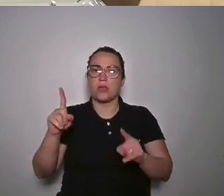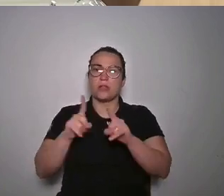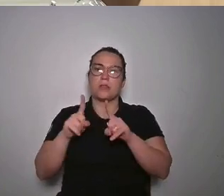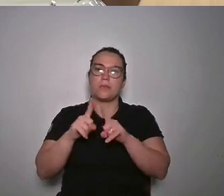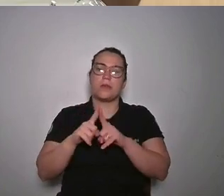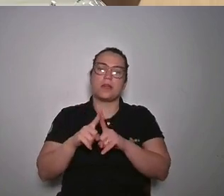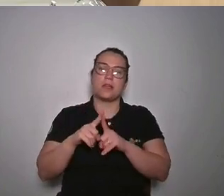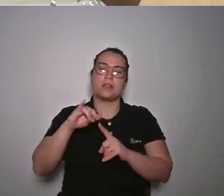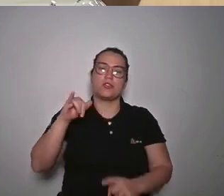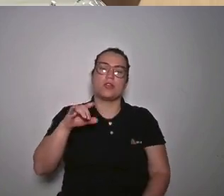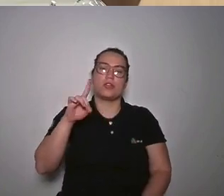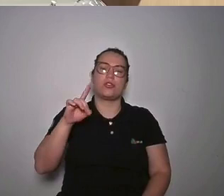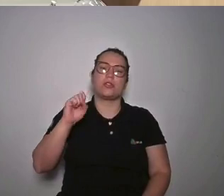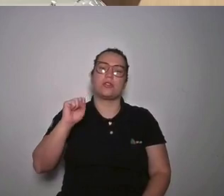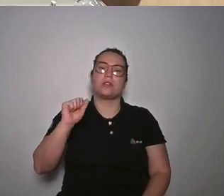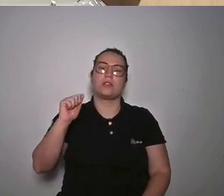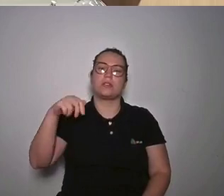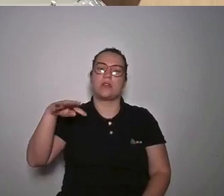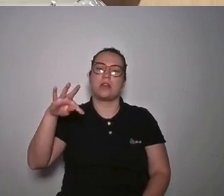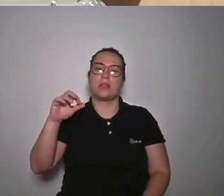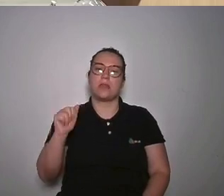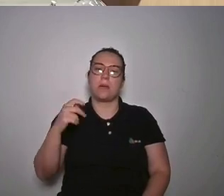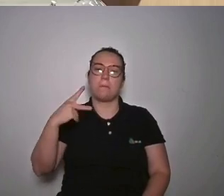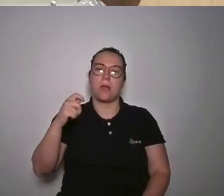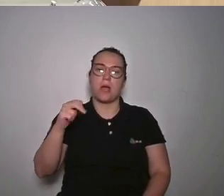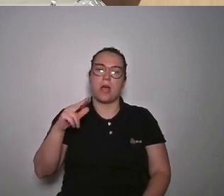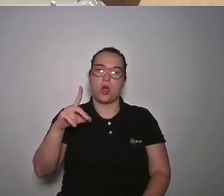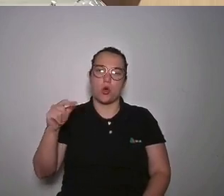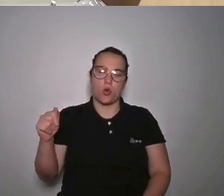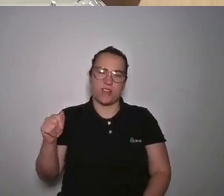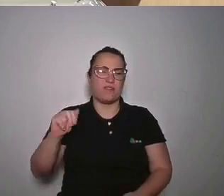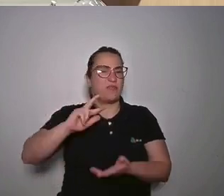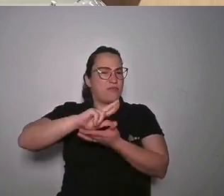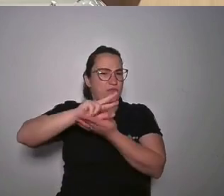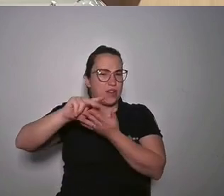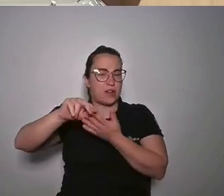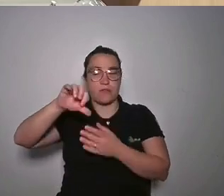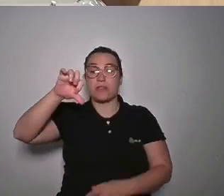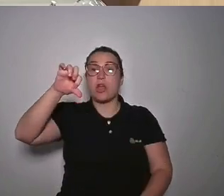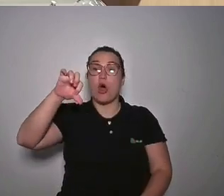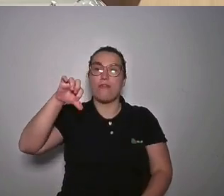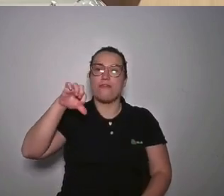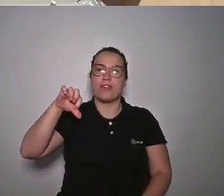Jardim Santa Paula, no bairro Tancredo Neves. Então, nós fizemos 9